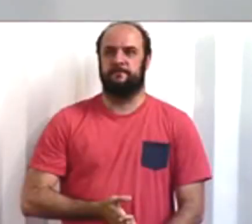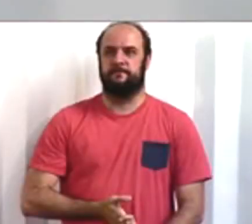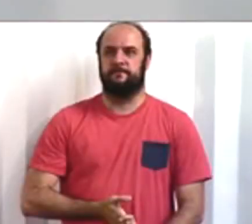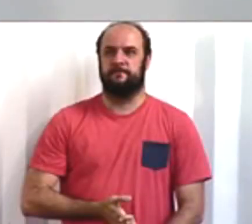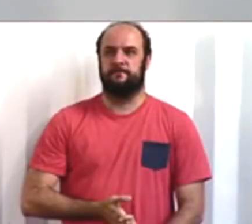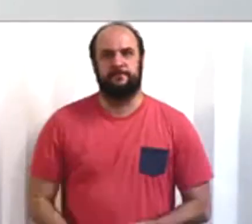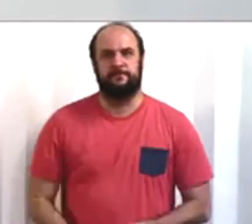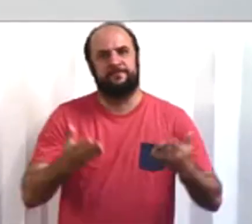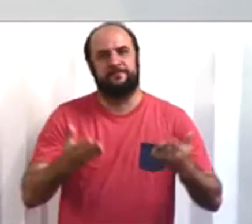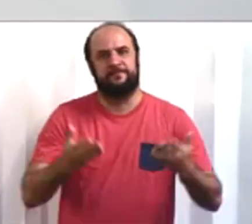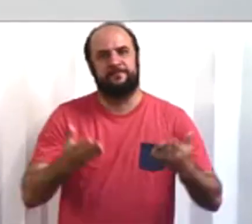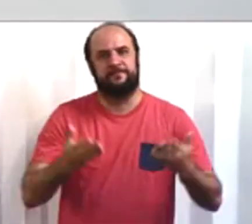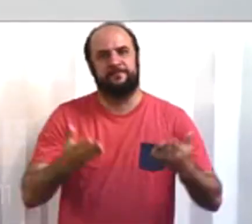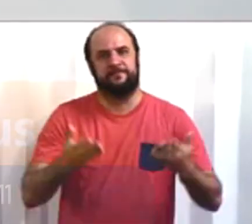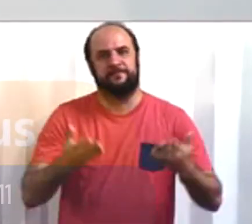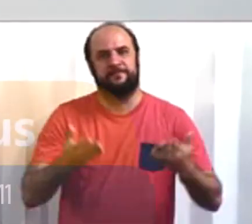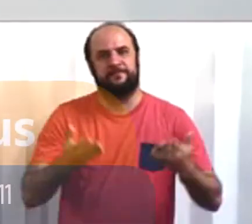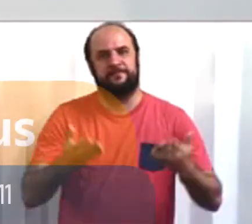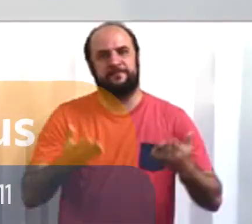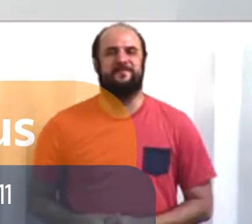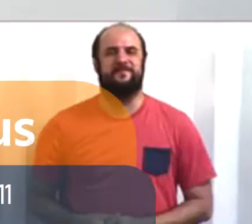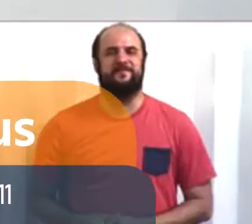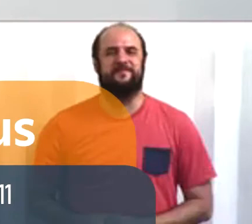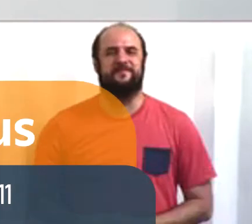Queridos irmãos e irmãs, bom dia.